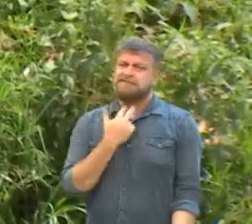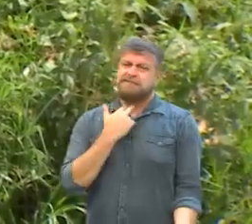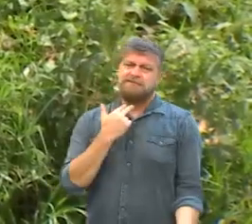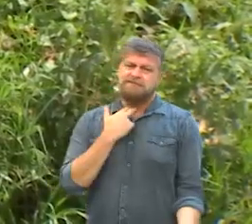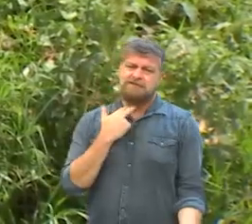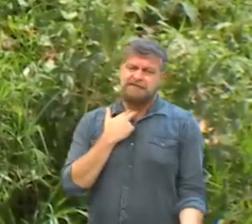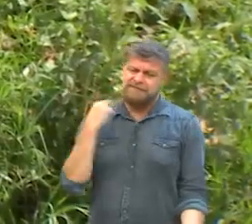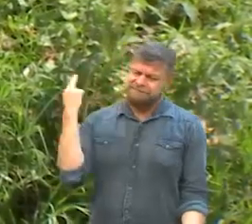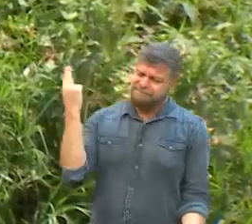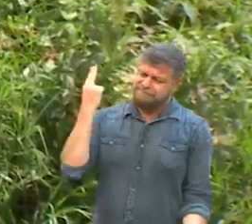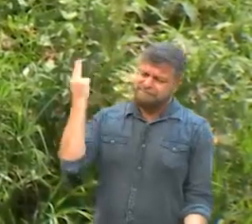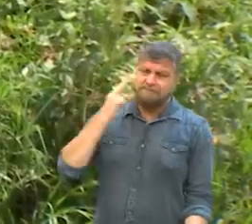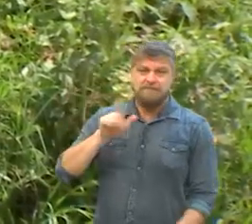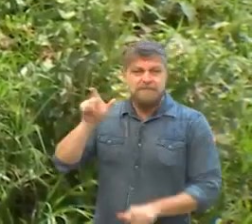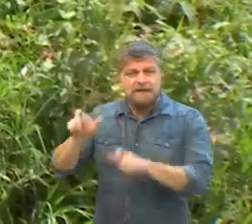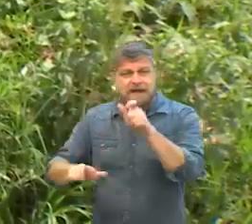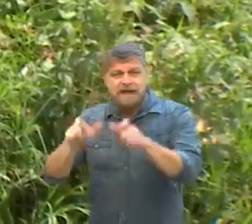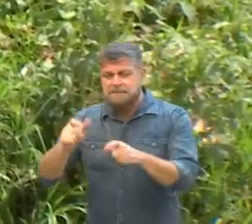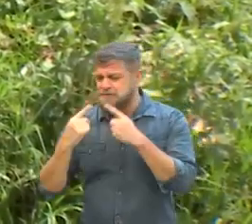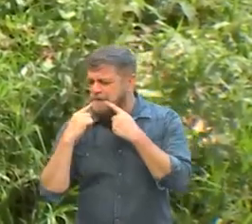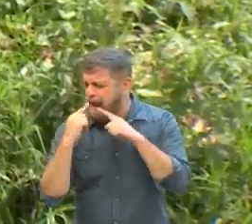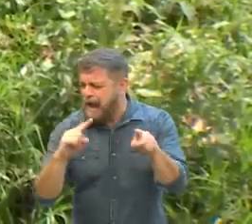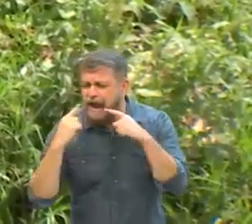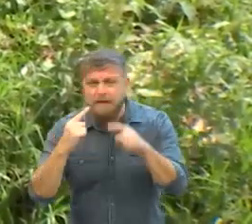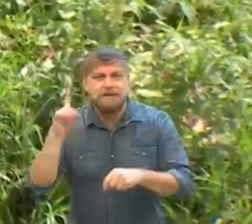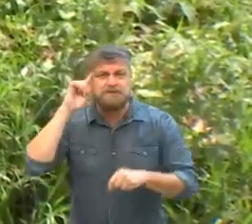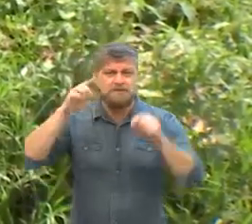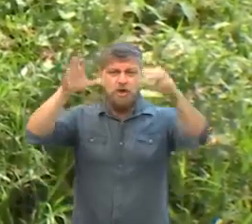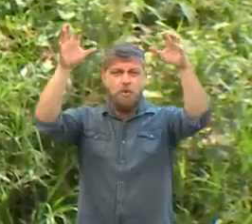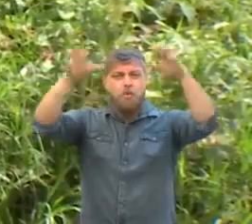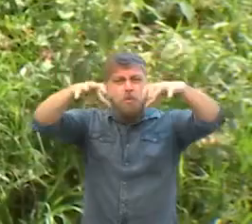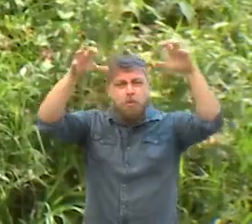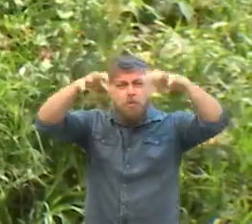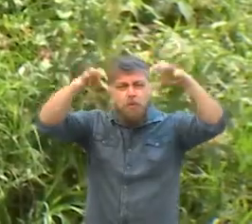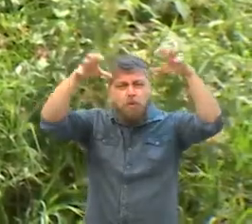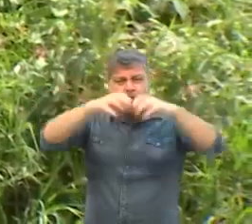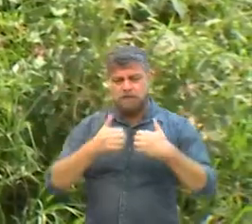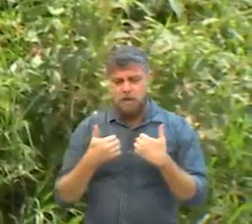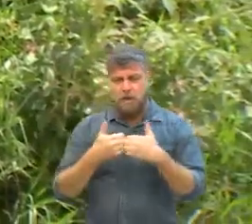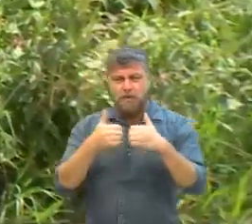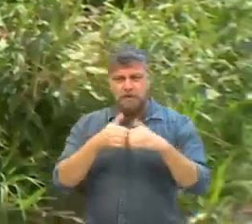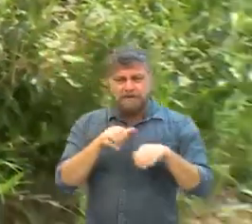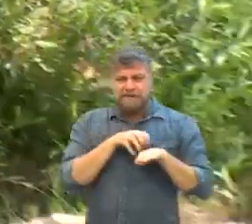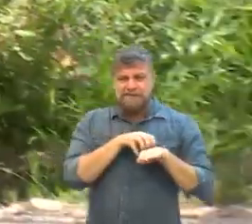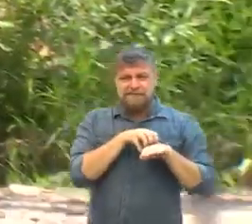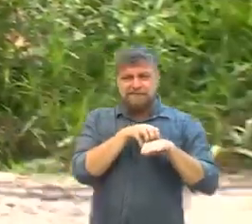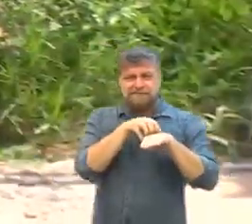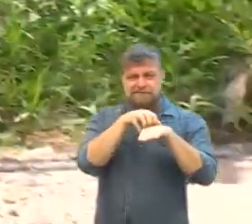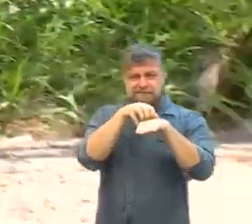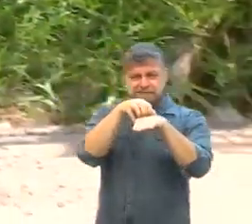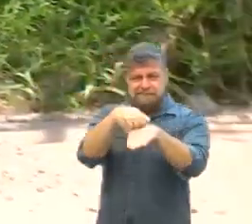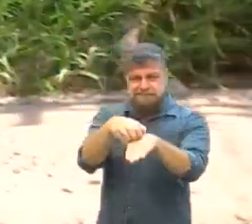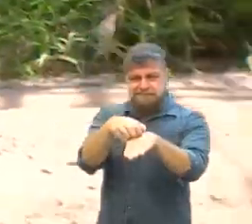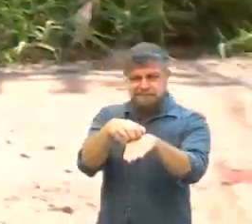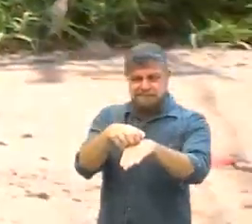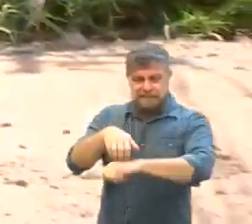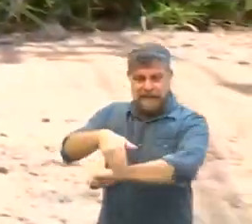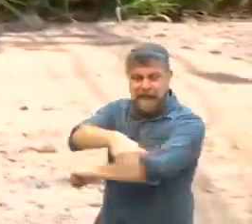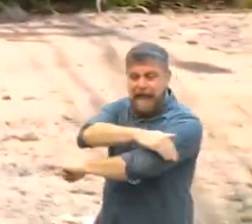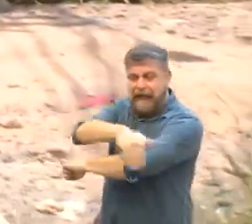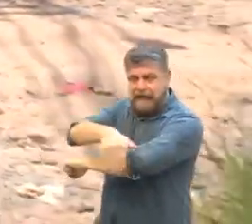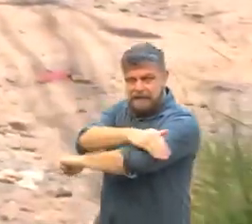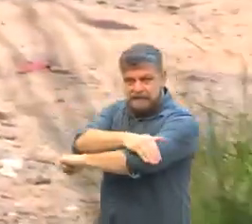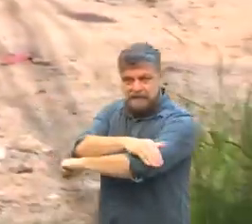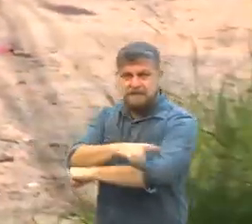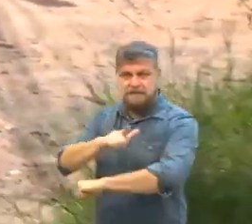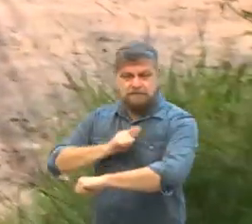de passagem. Muitos moradores relatam que quando chove, por exemplo, os ônibus vêm exatamente nesta esquina onde nós